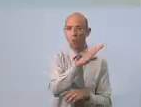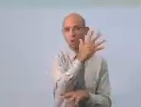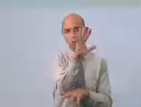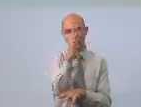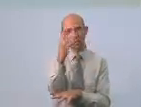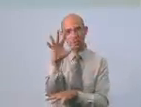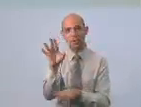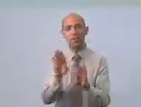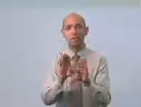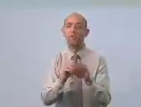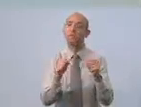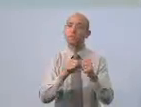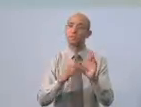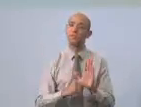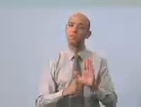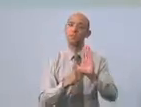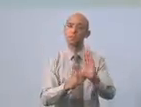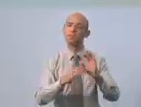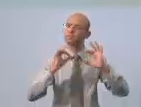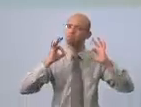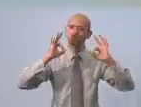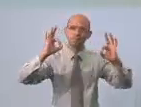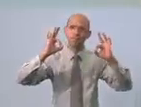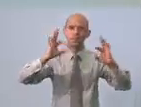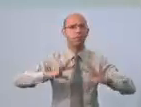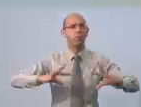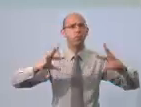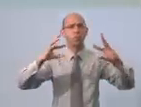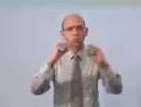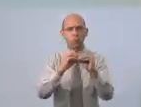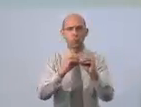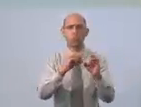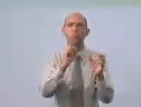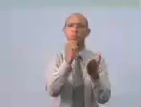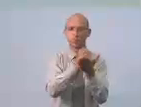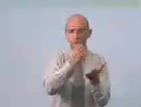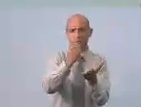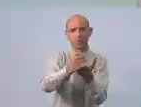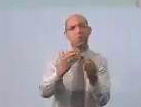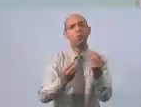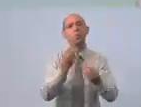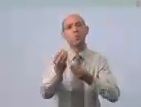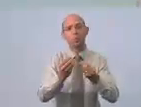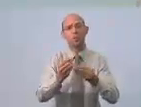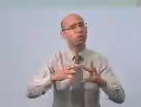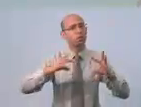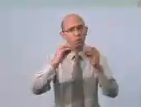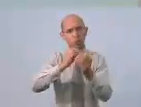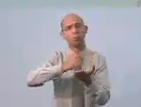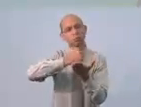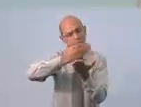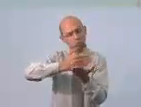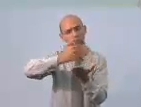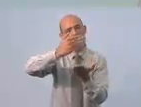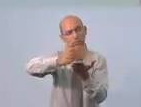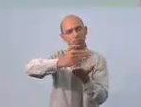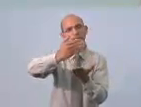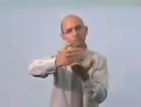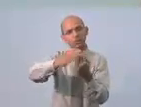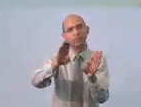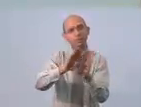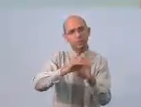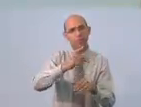Fizeram uma apresentação especial, né, de todos os selos que receberam ao longo dessas premiações,